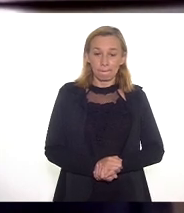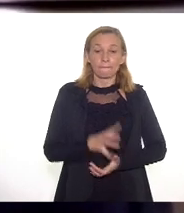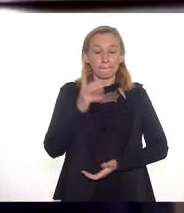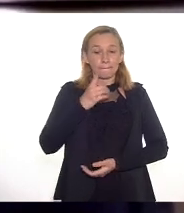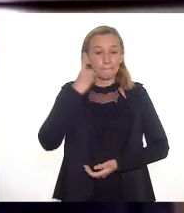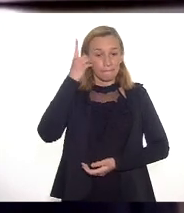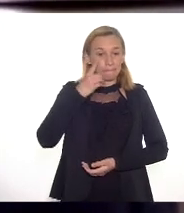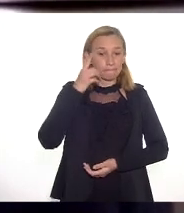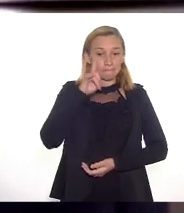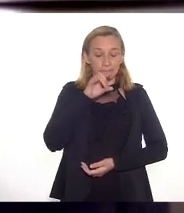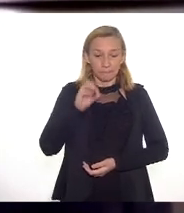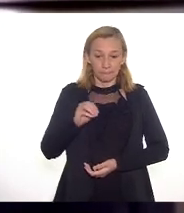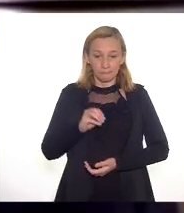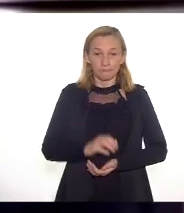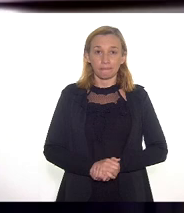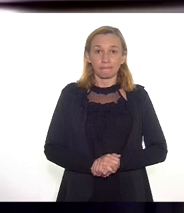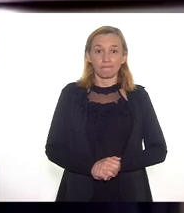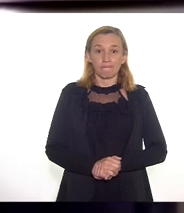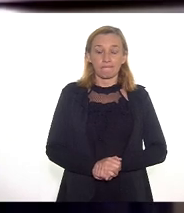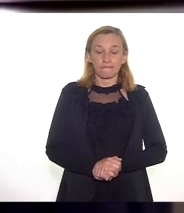Deputado Dionísio Lins.